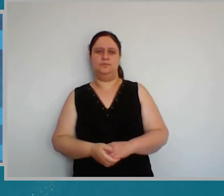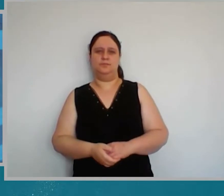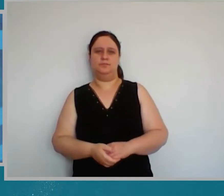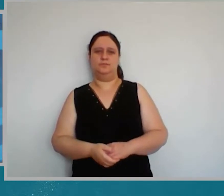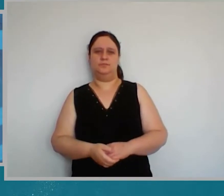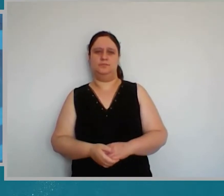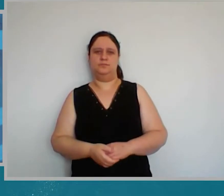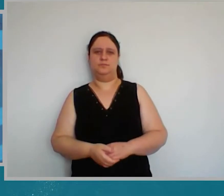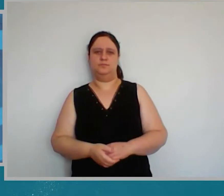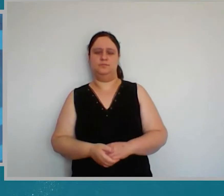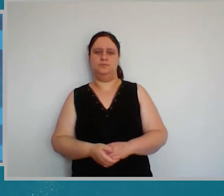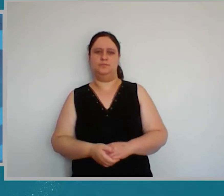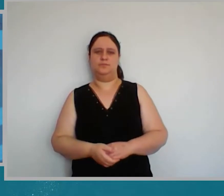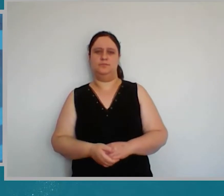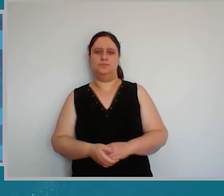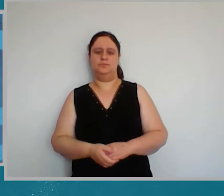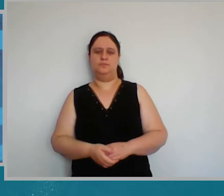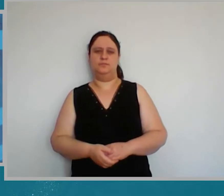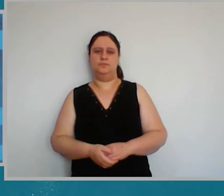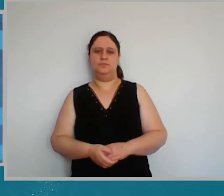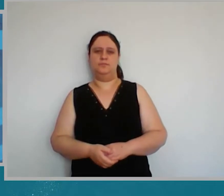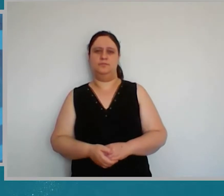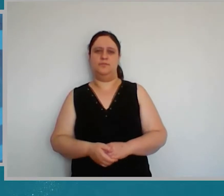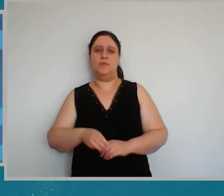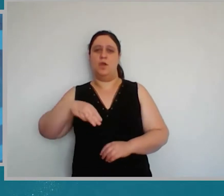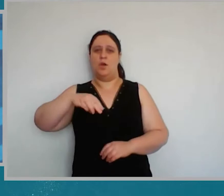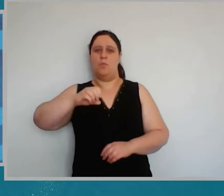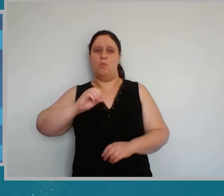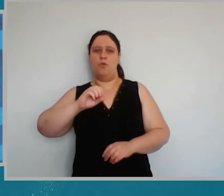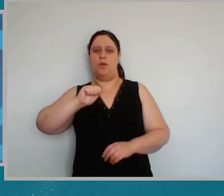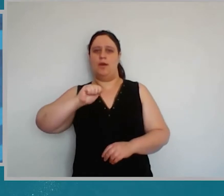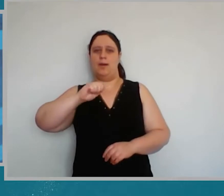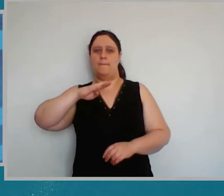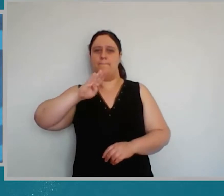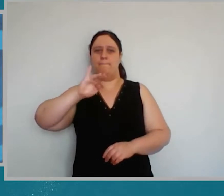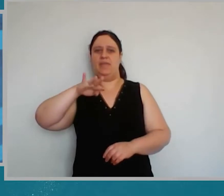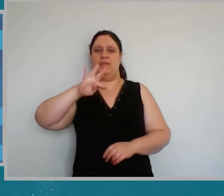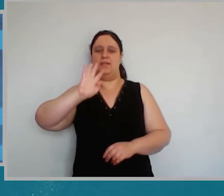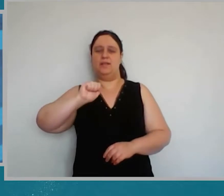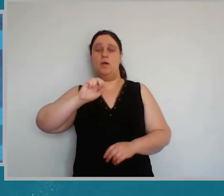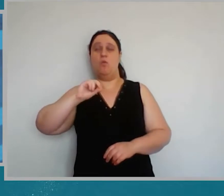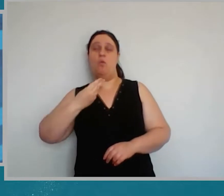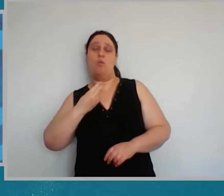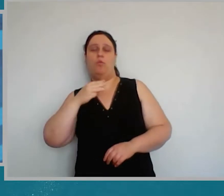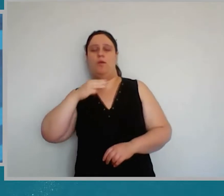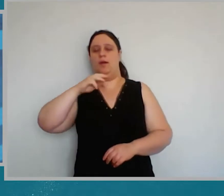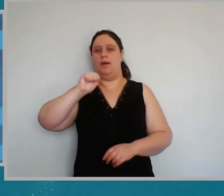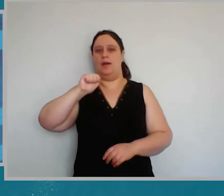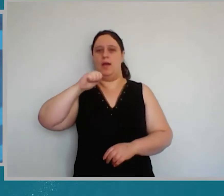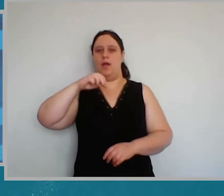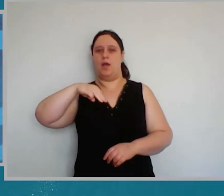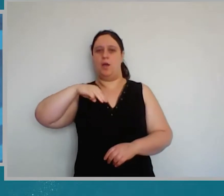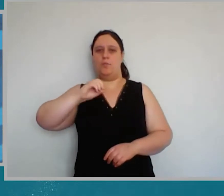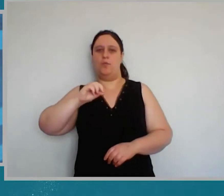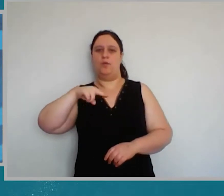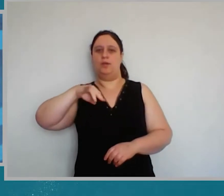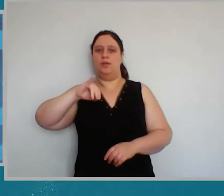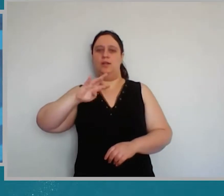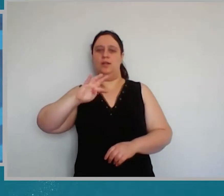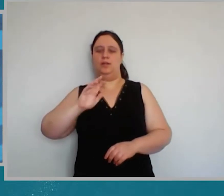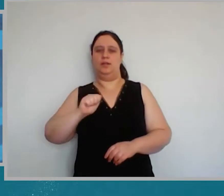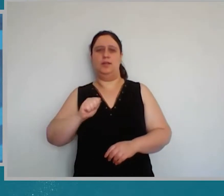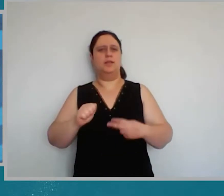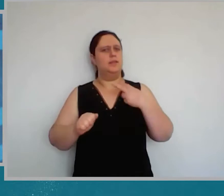Nenhum amonita ou moabita entrará na Assembleia do Senhor, nem ainda a